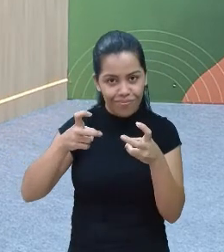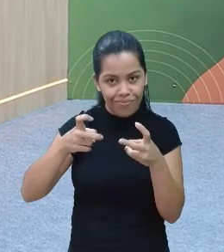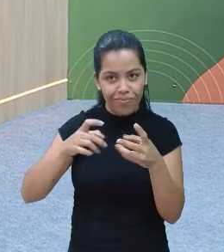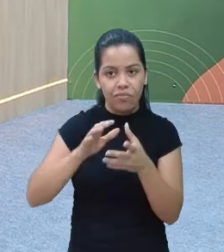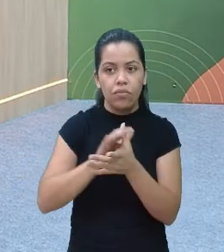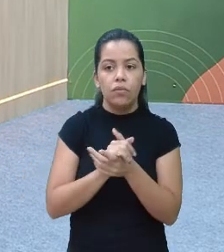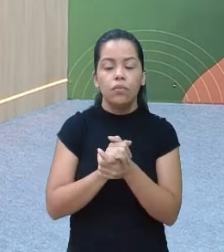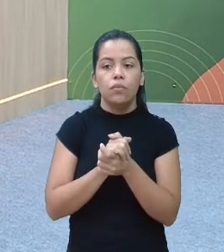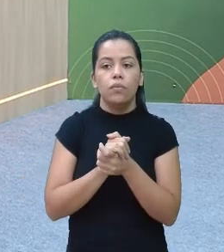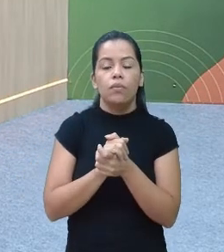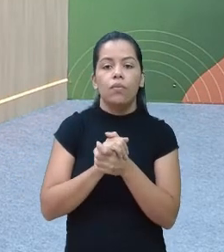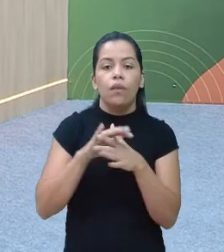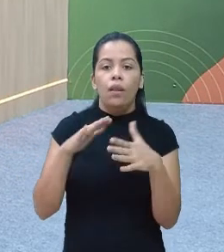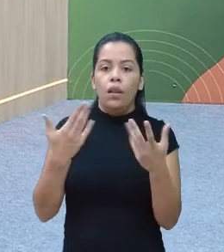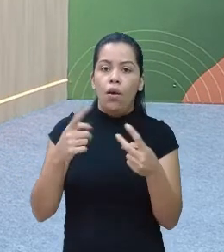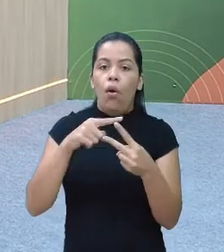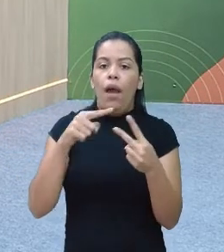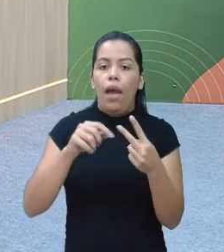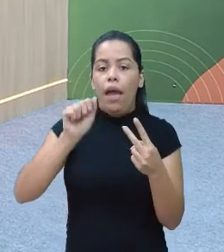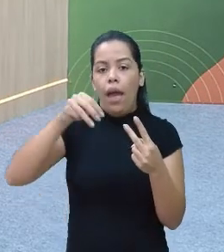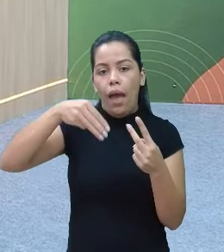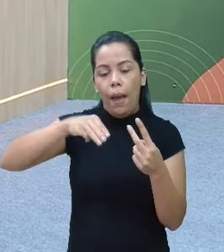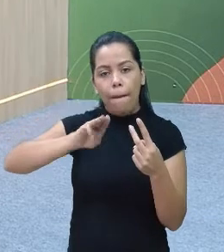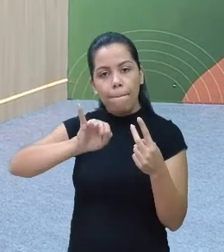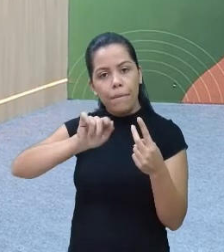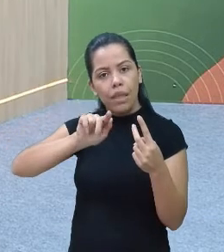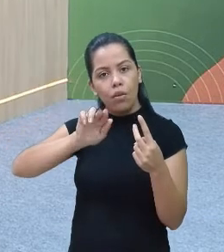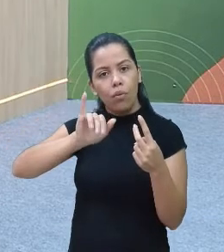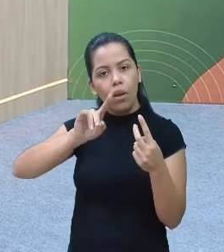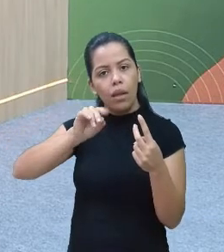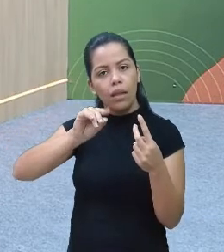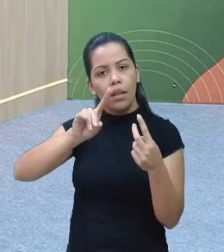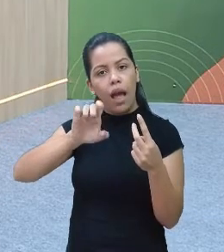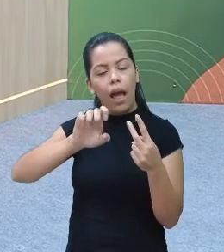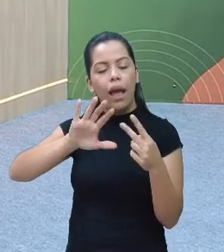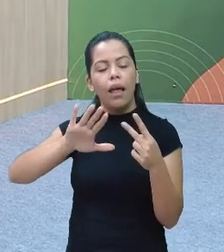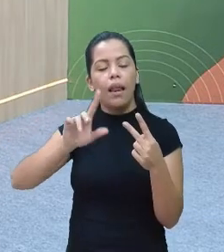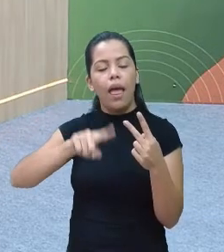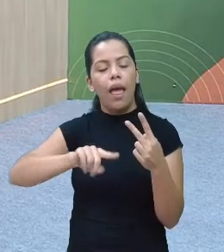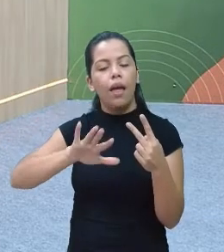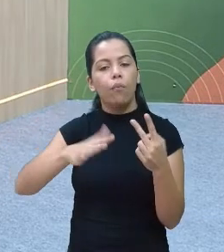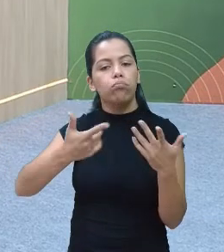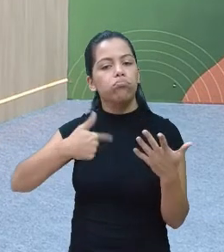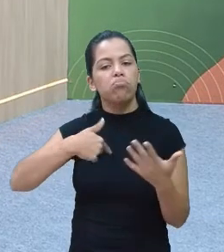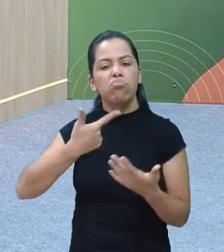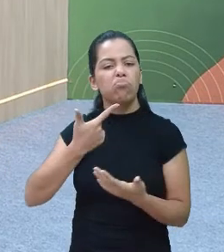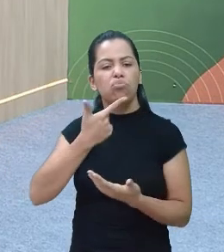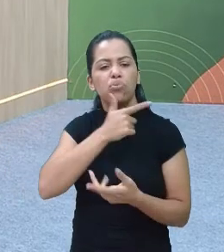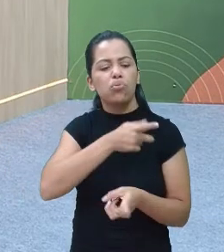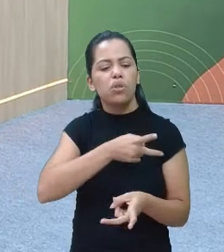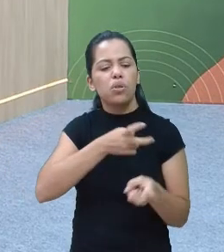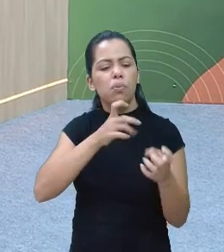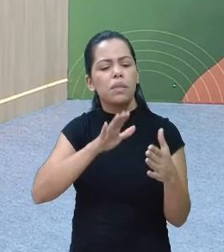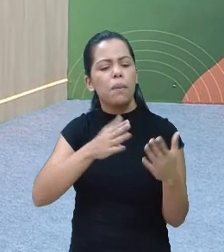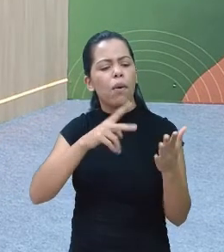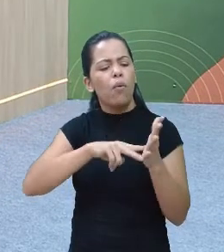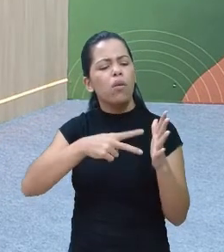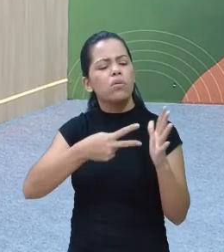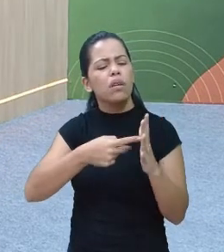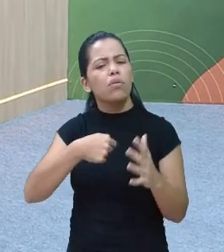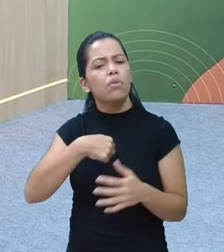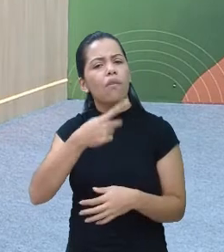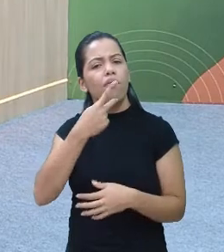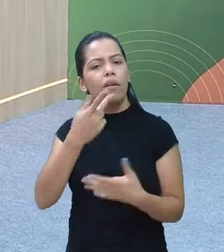sol. E isso é a ambiguidade, é quando eu não consigo distinguir o significado daquilo que eu estou